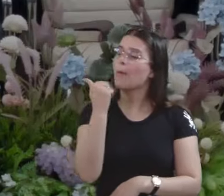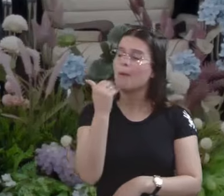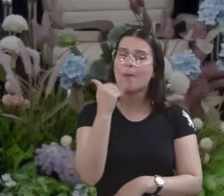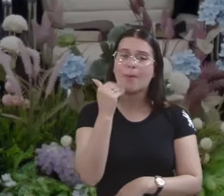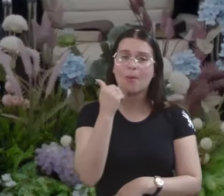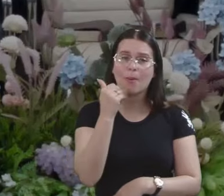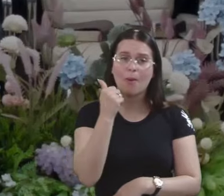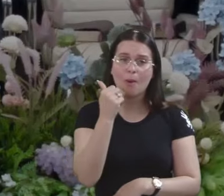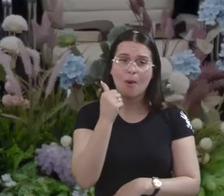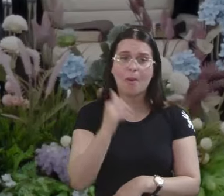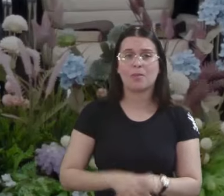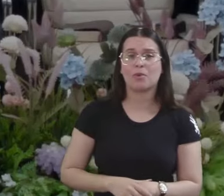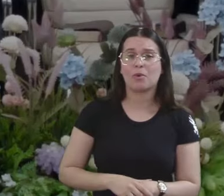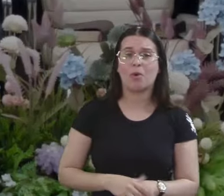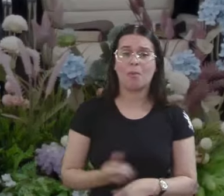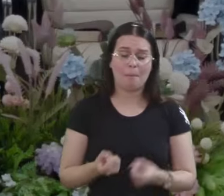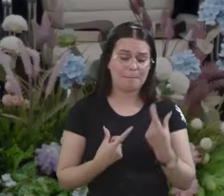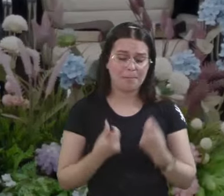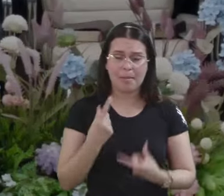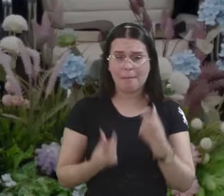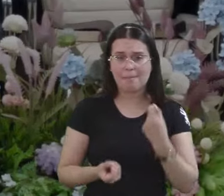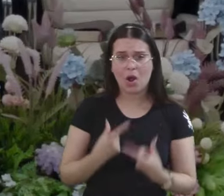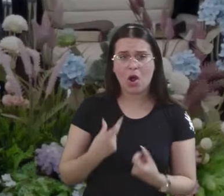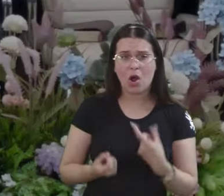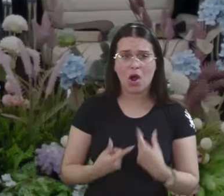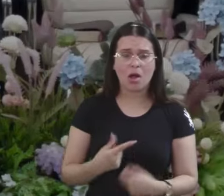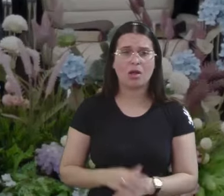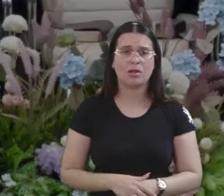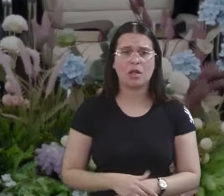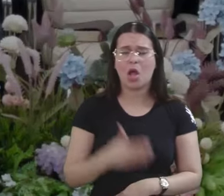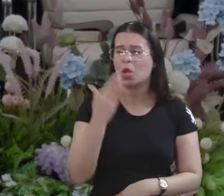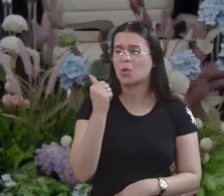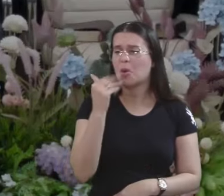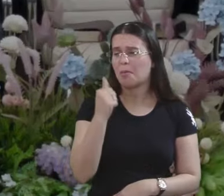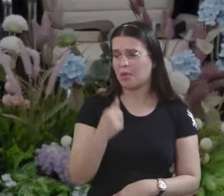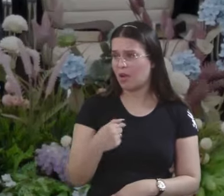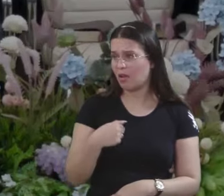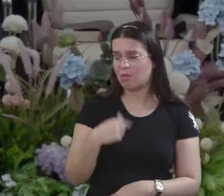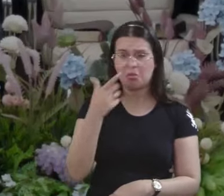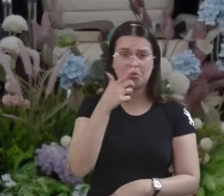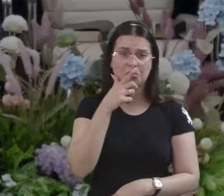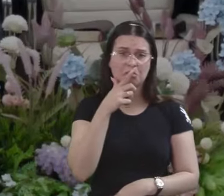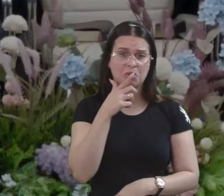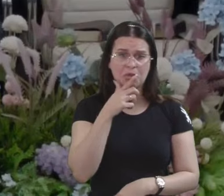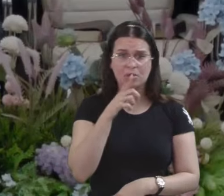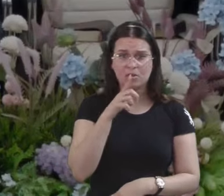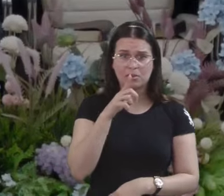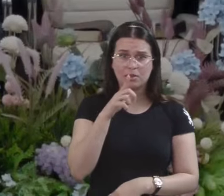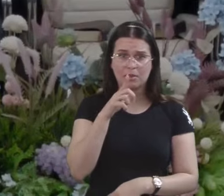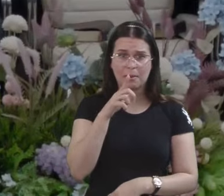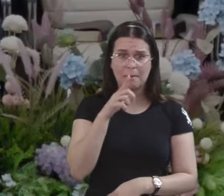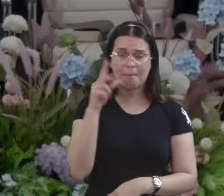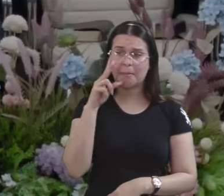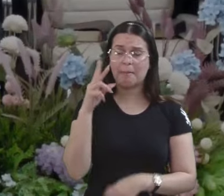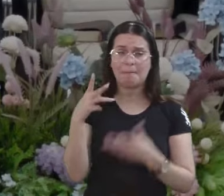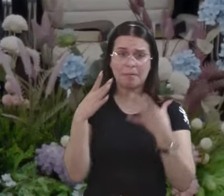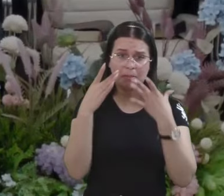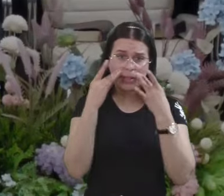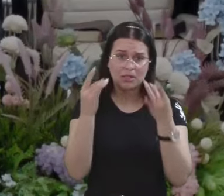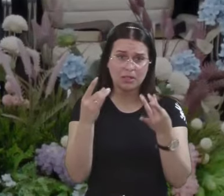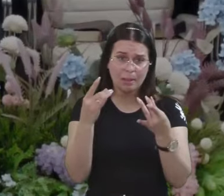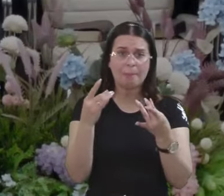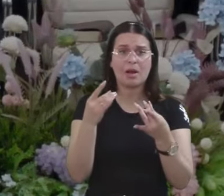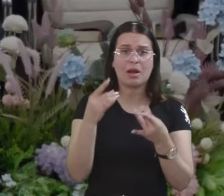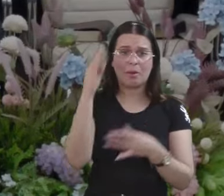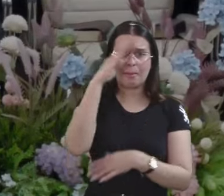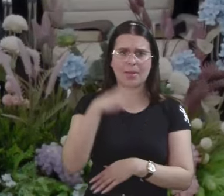doce, como pipoca, como isso, como aquilo, para mim não pega nada. Já pegou, meu irmão. Já pegou. É só